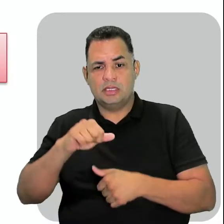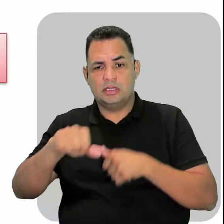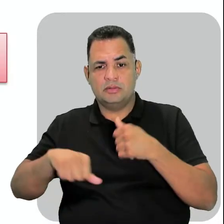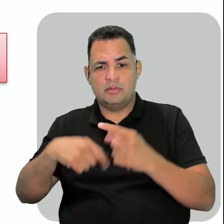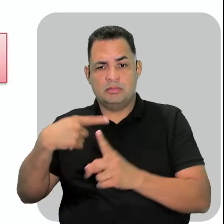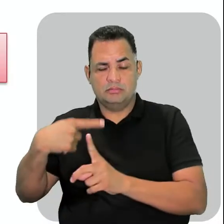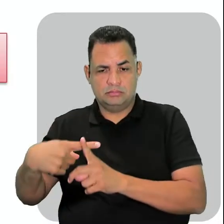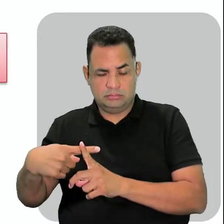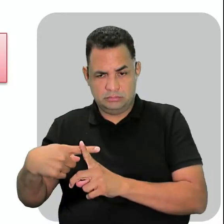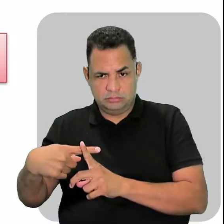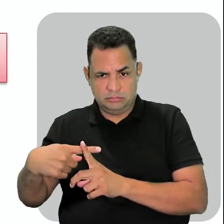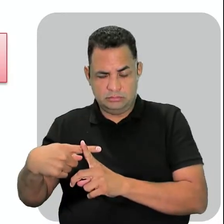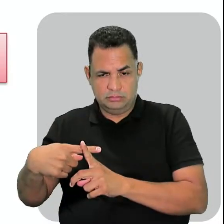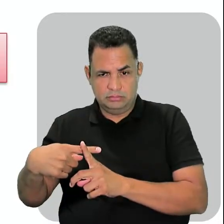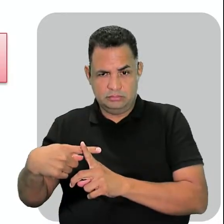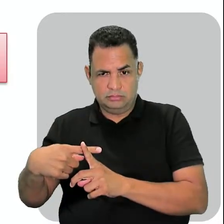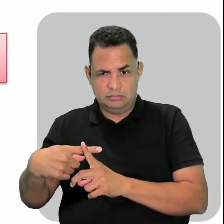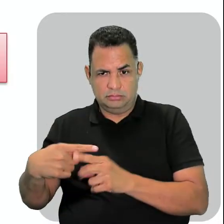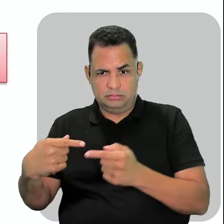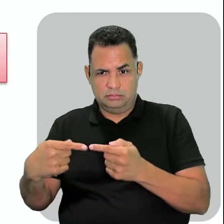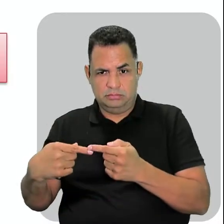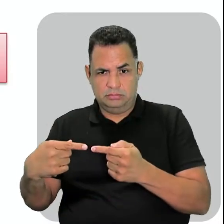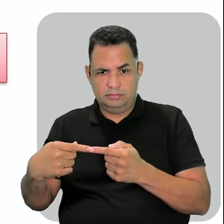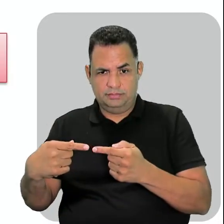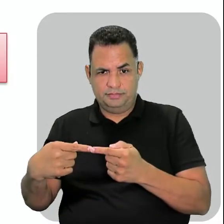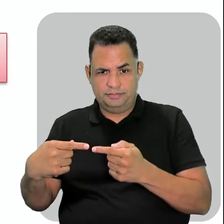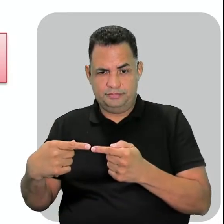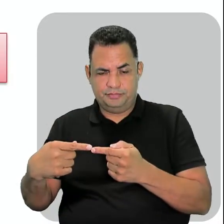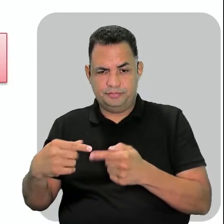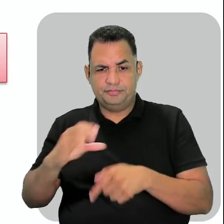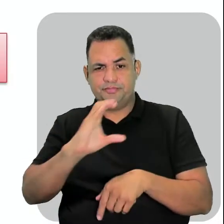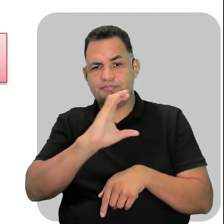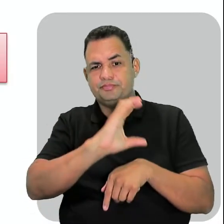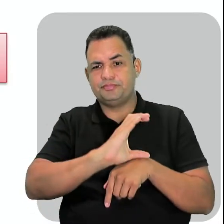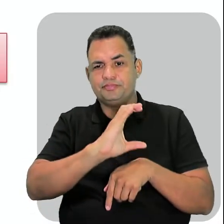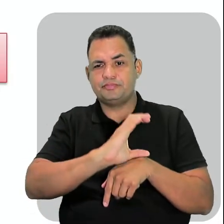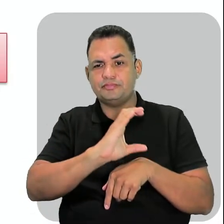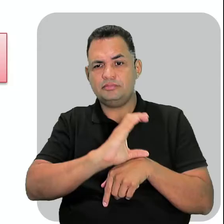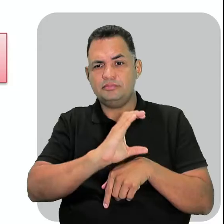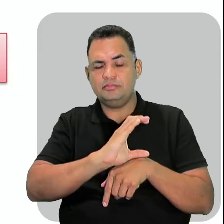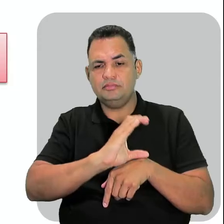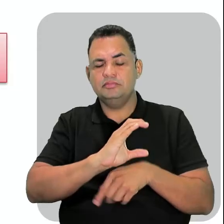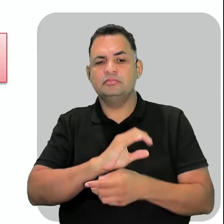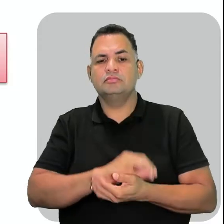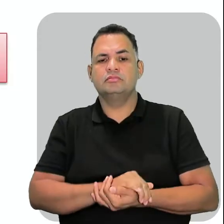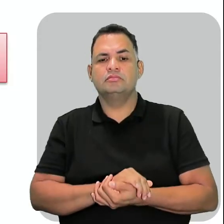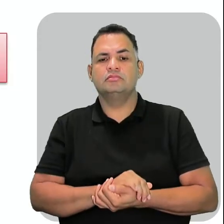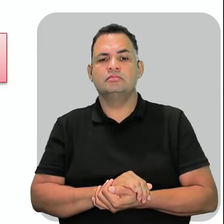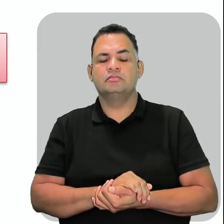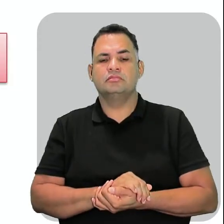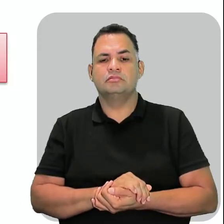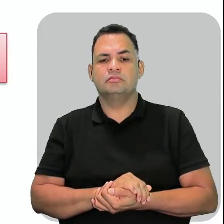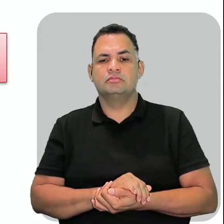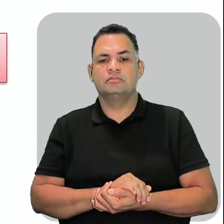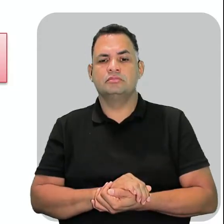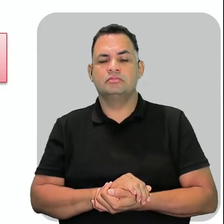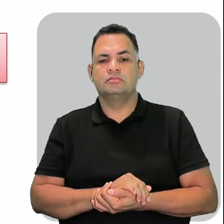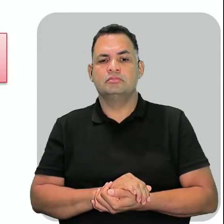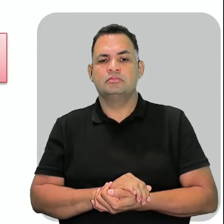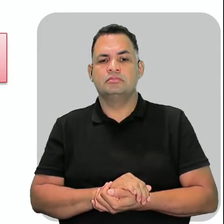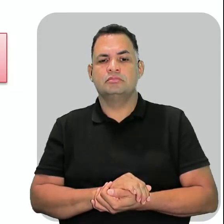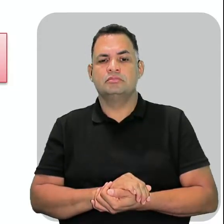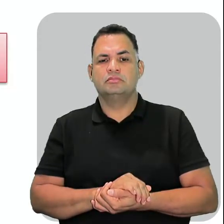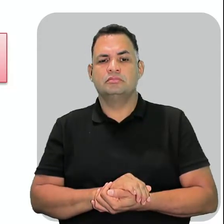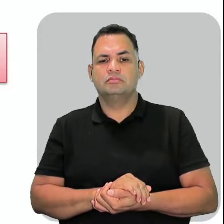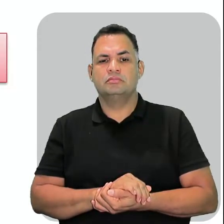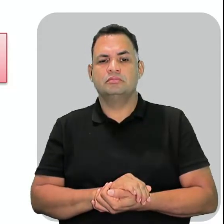positivamente, né? E aí ele vai se ligar com quem? Com o carbono aqui do nosso propano. Ele se